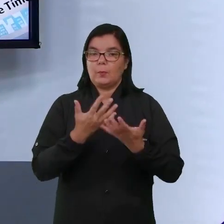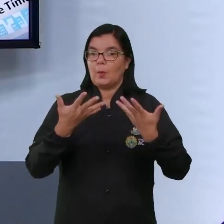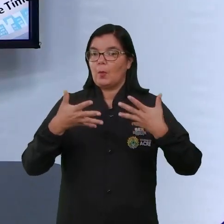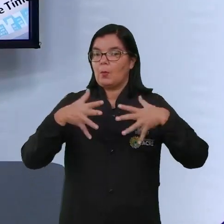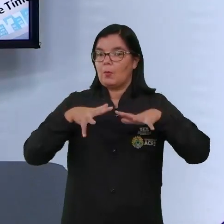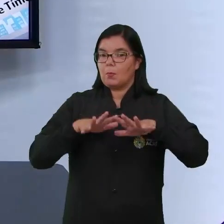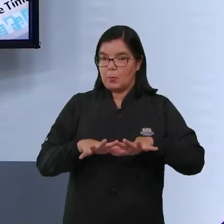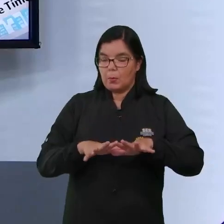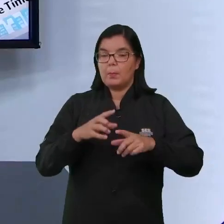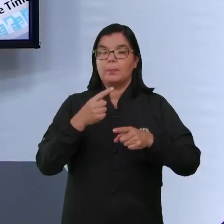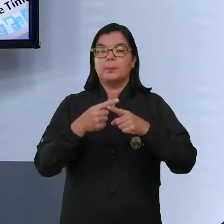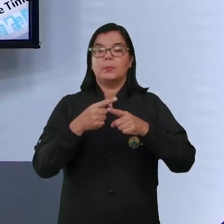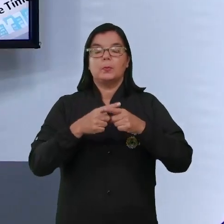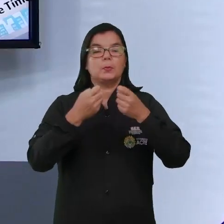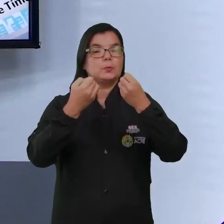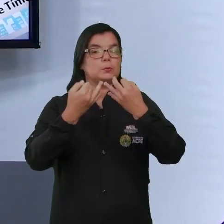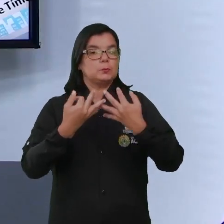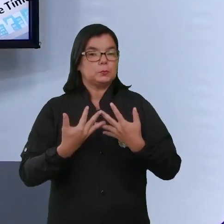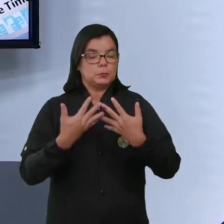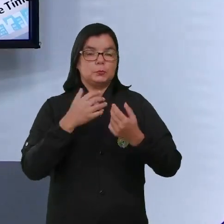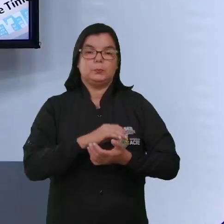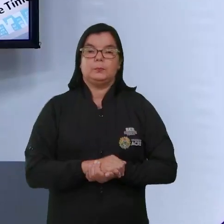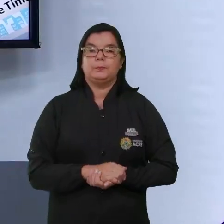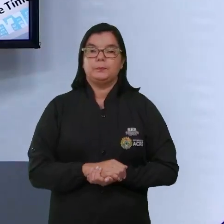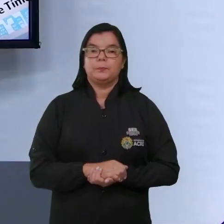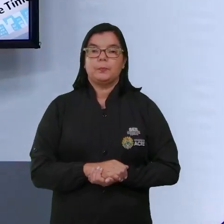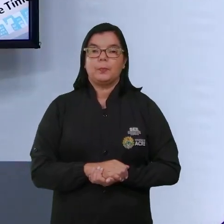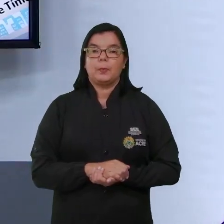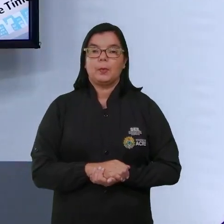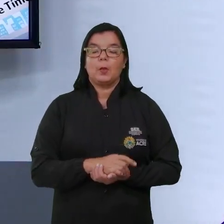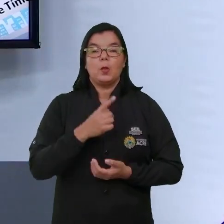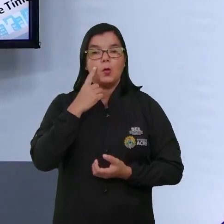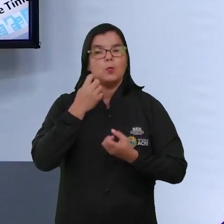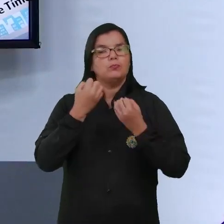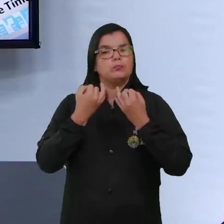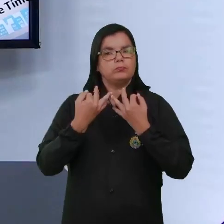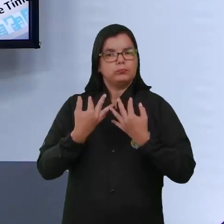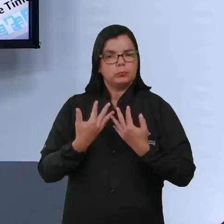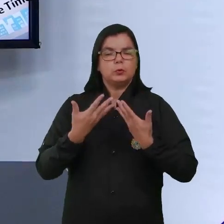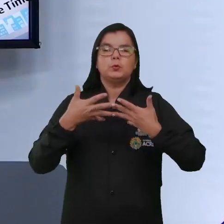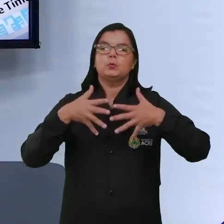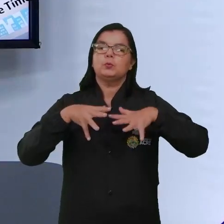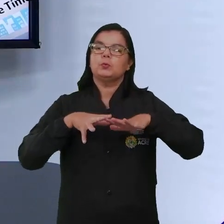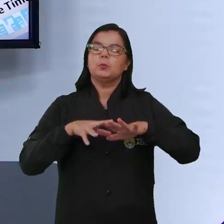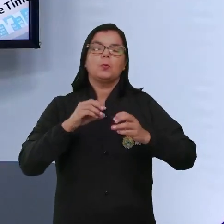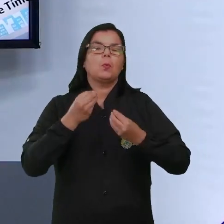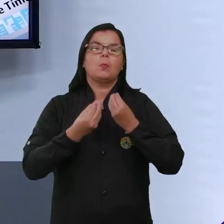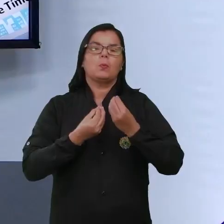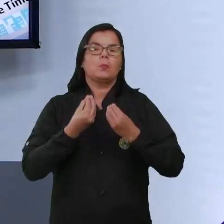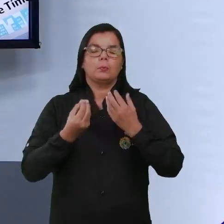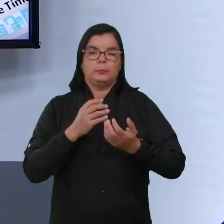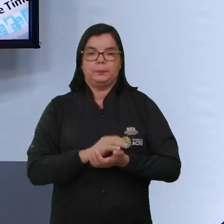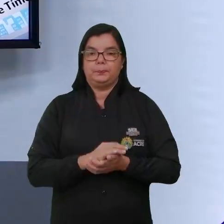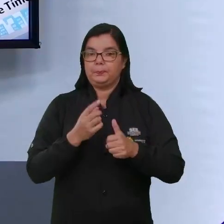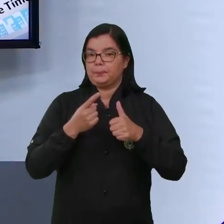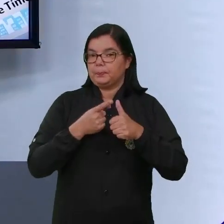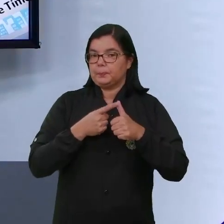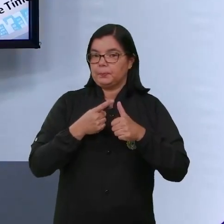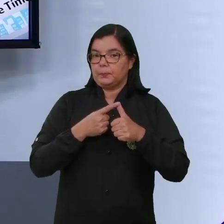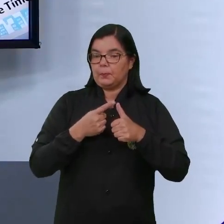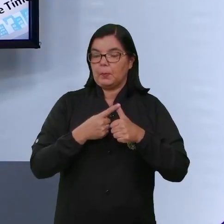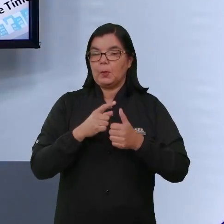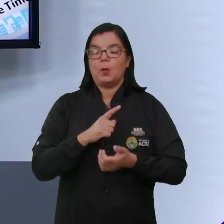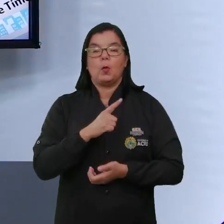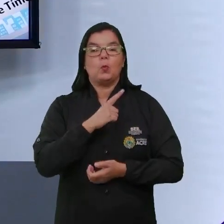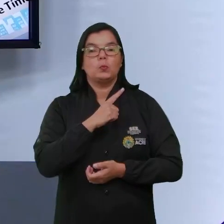inclusão. Por que eu digo inclusão? E eu falo em inclusão em que sentido? Primeiro, quando